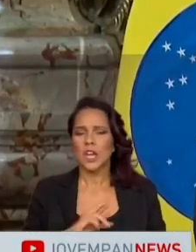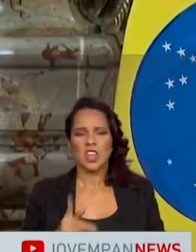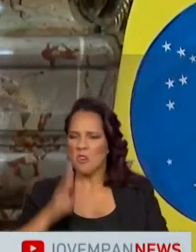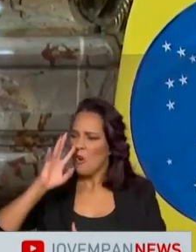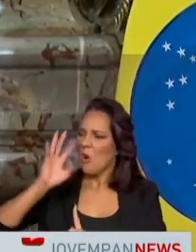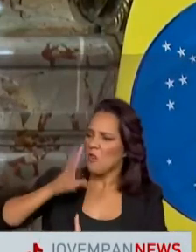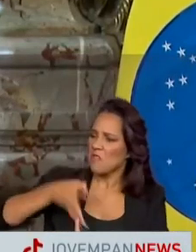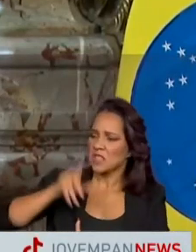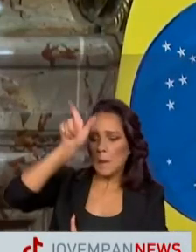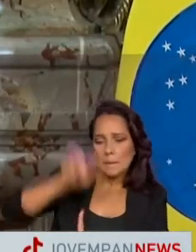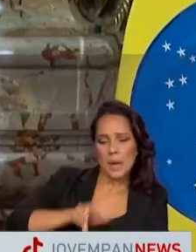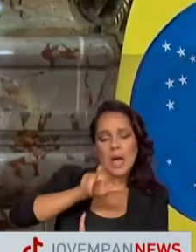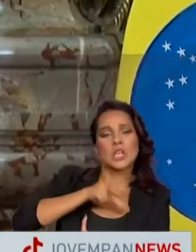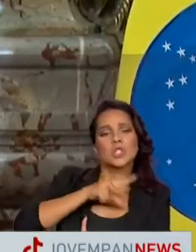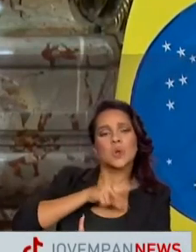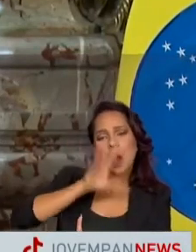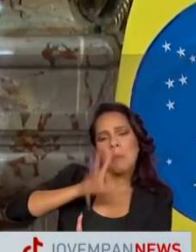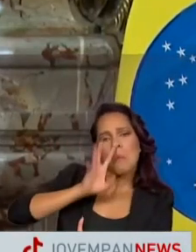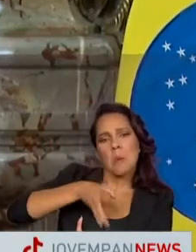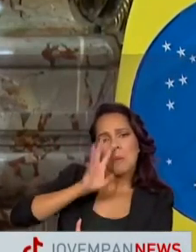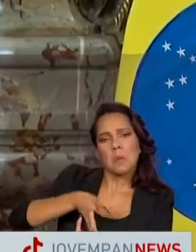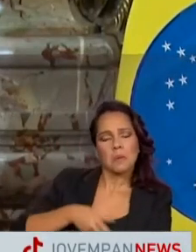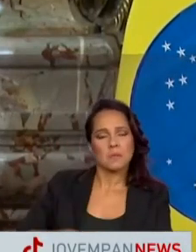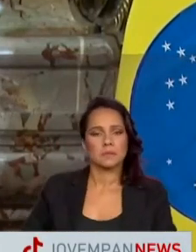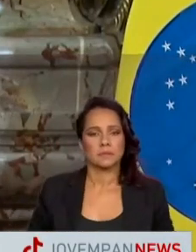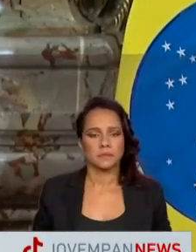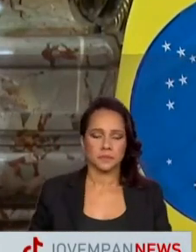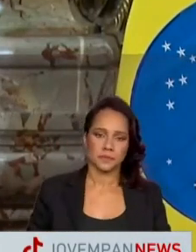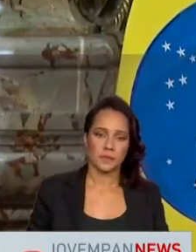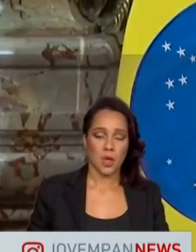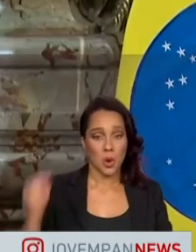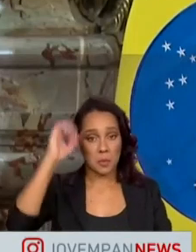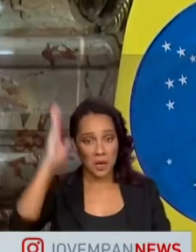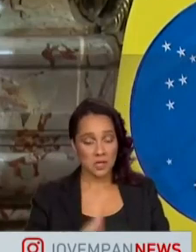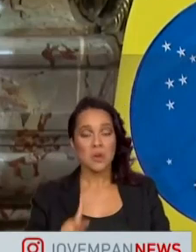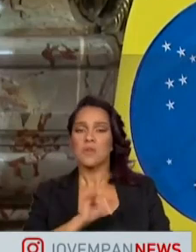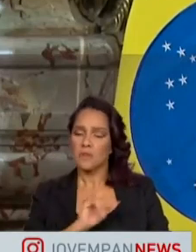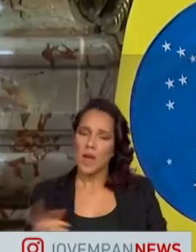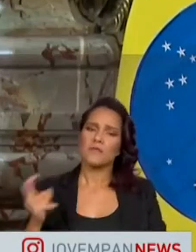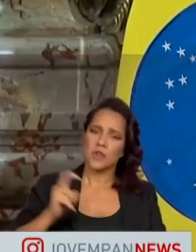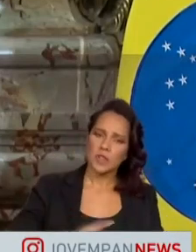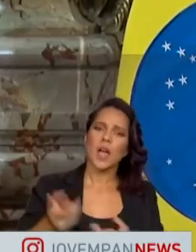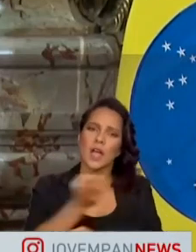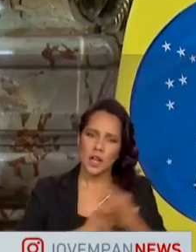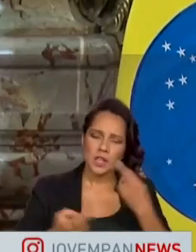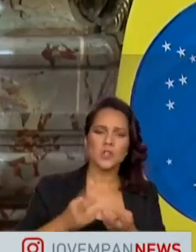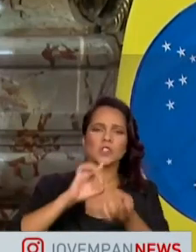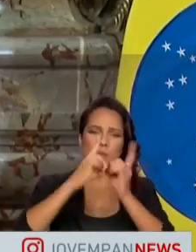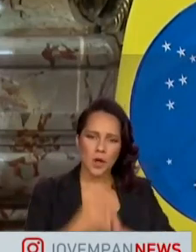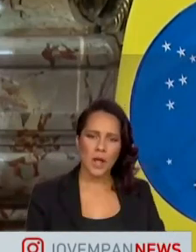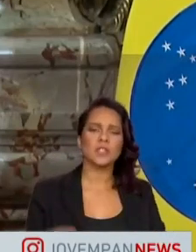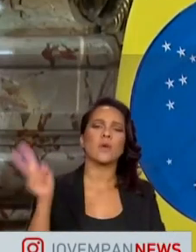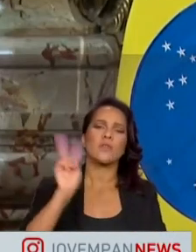com ofensas pessoais. Lo vamos a solucionar com diálogo e não com ofensas personais. O Brasil vai restabelecer relações diplomáticas